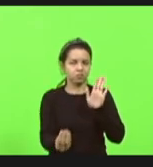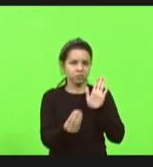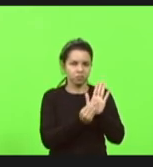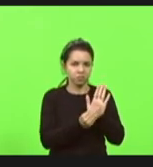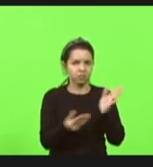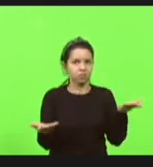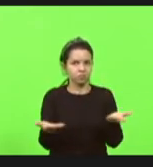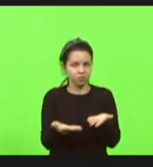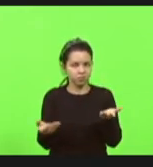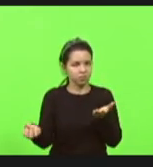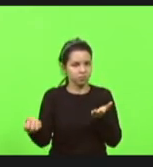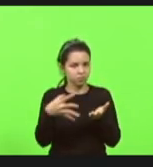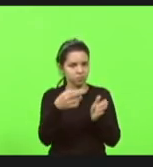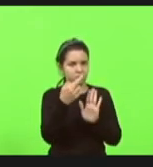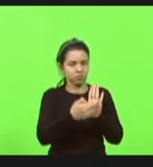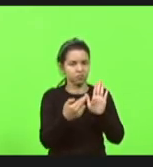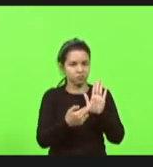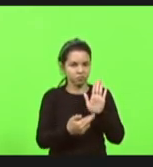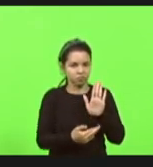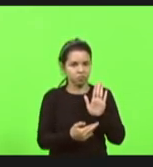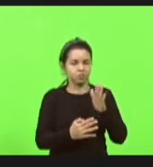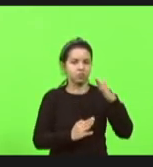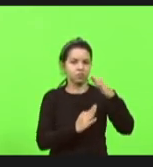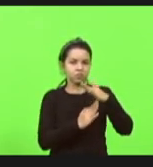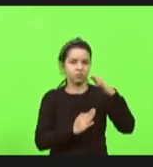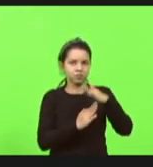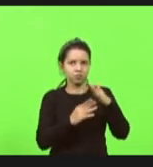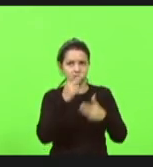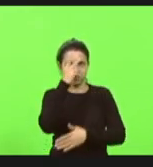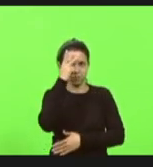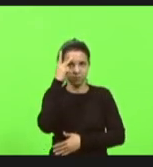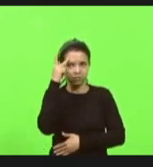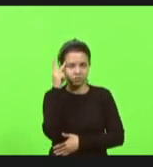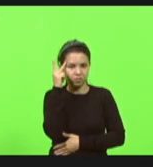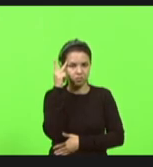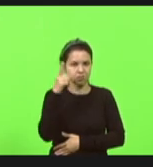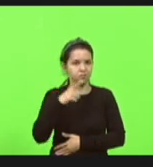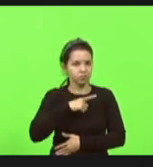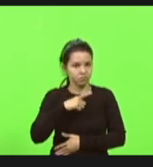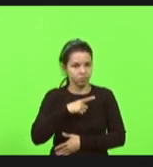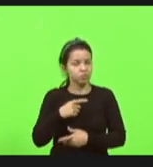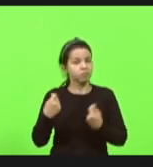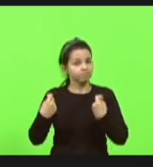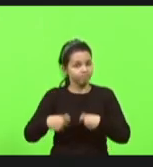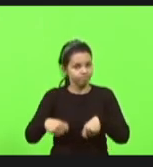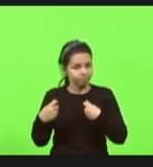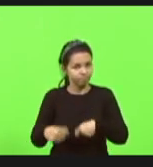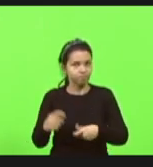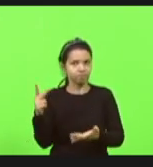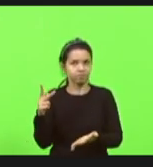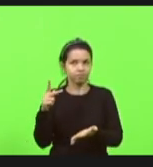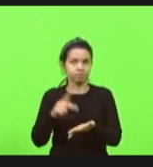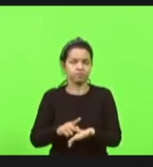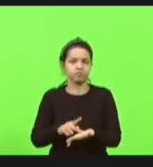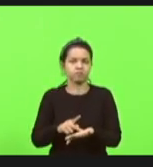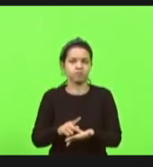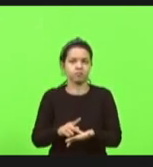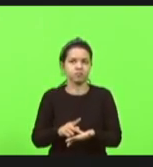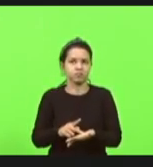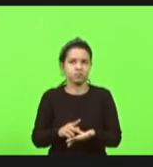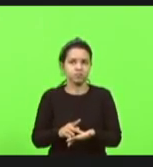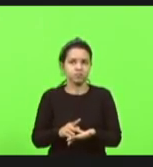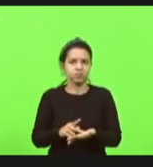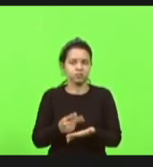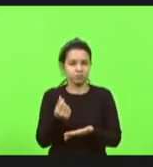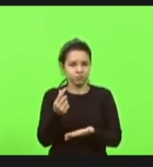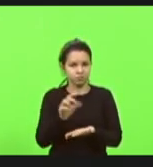nova redação legal, um limite para pessoas que efetivamente têm a necessidade de receber